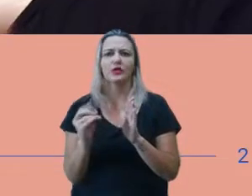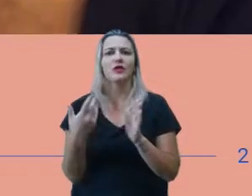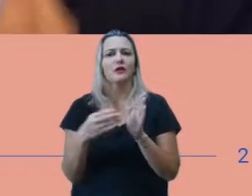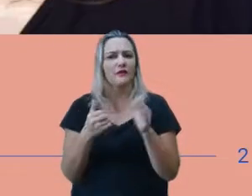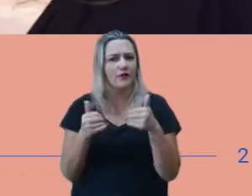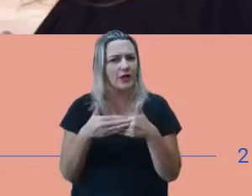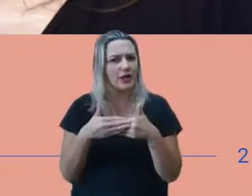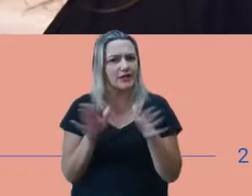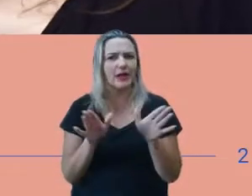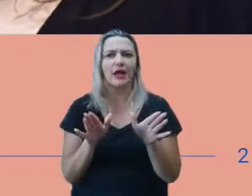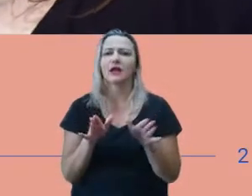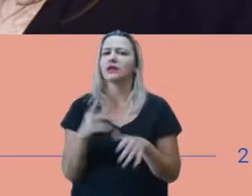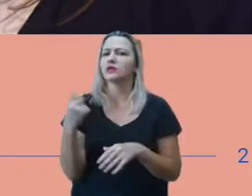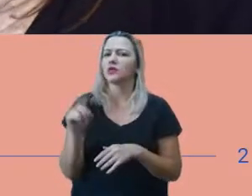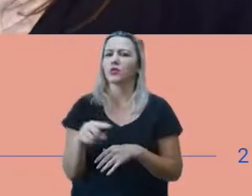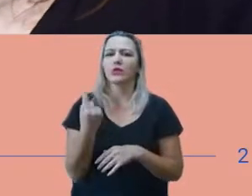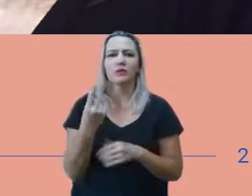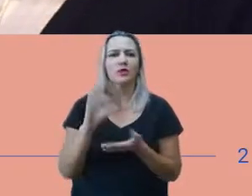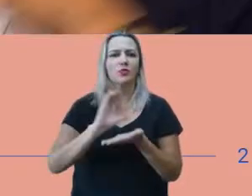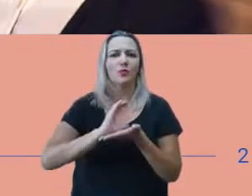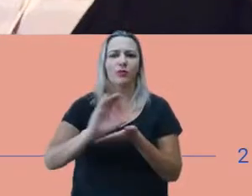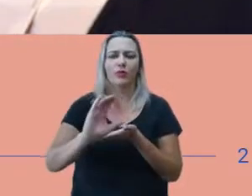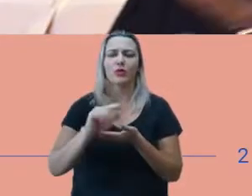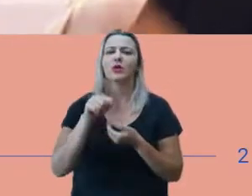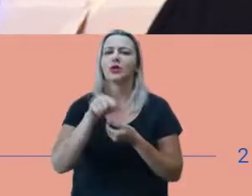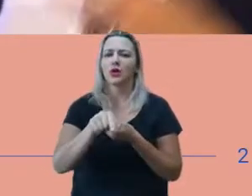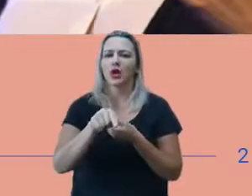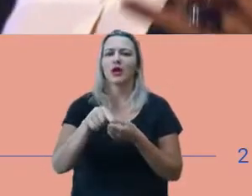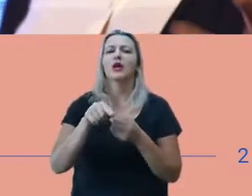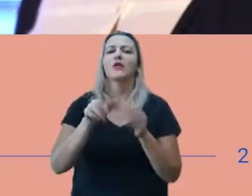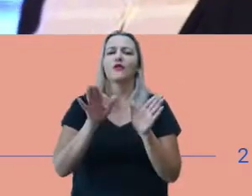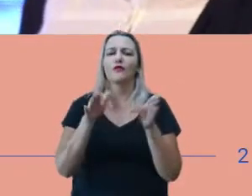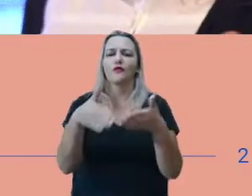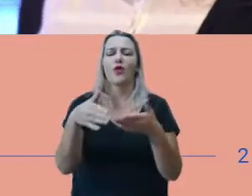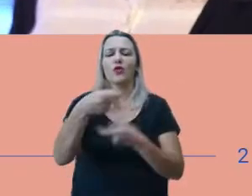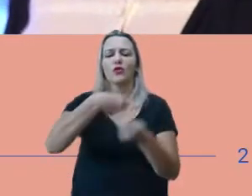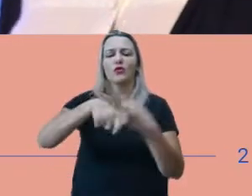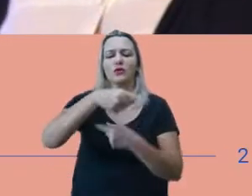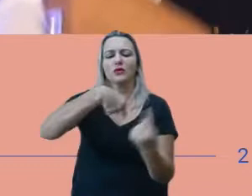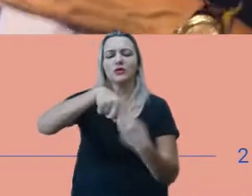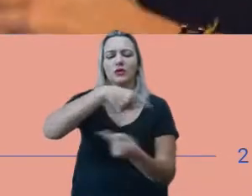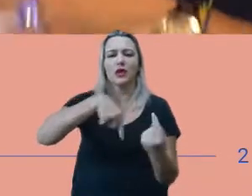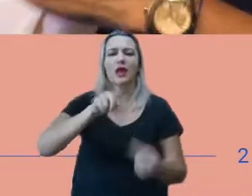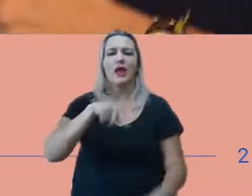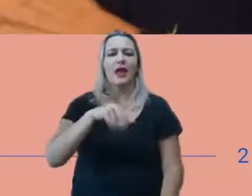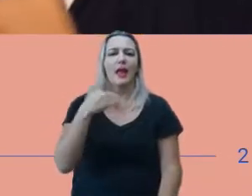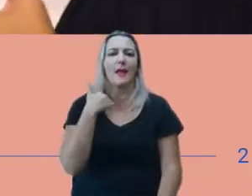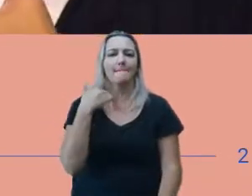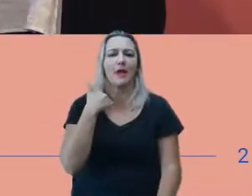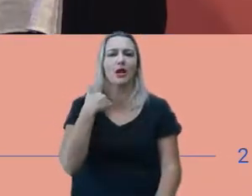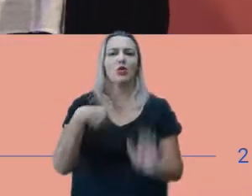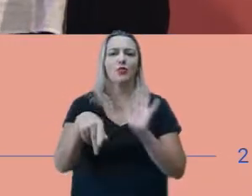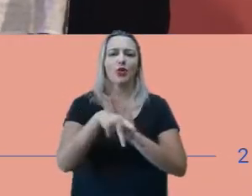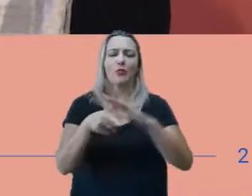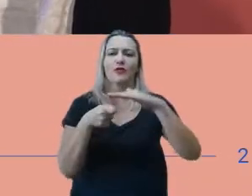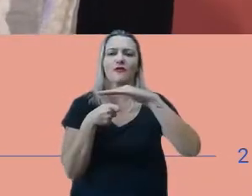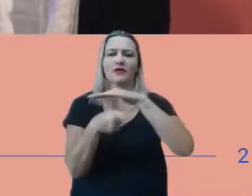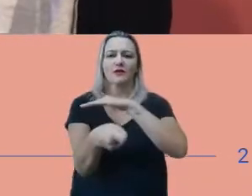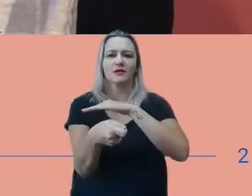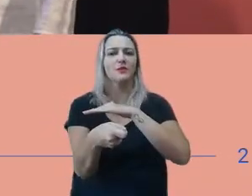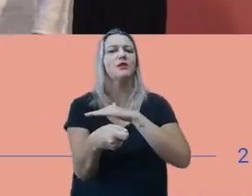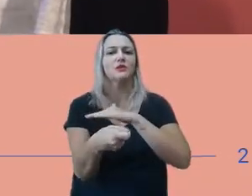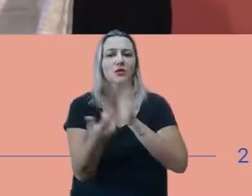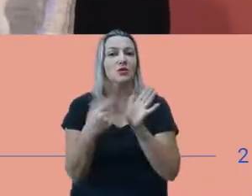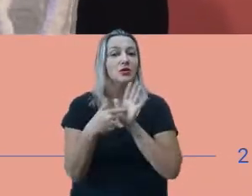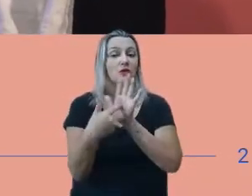dedicado economia circular pelo Black Bloc um grande banco de financiamento que demonstra então um outro